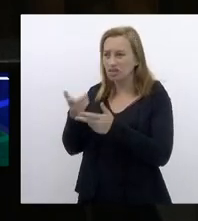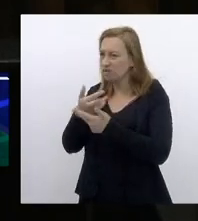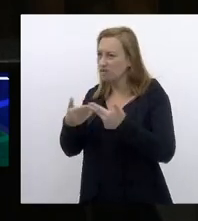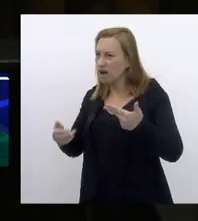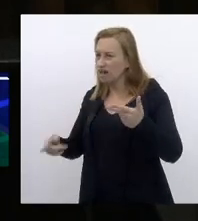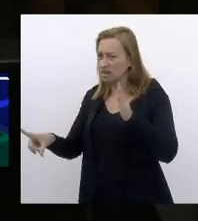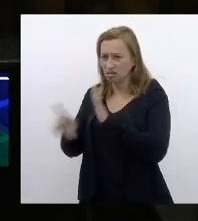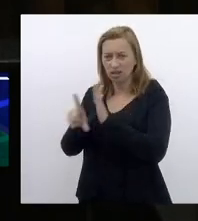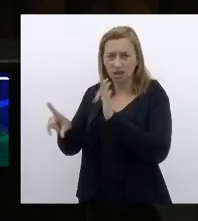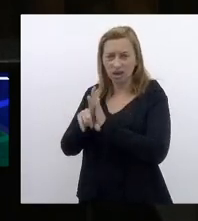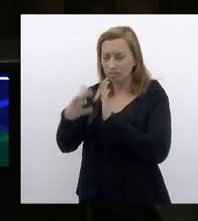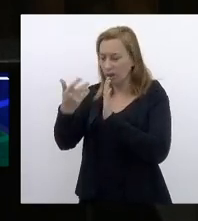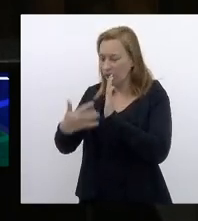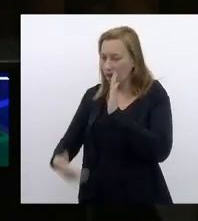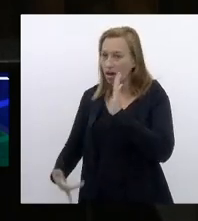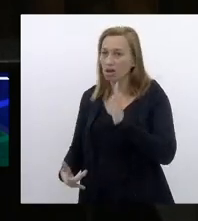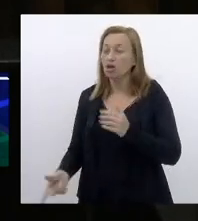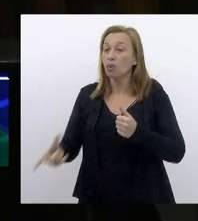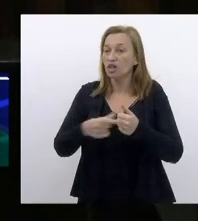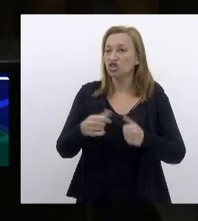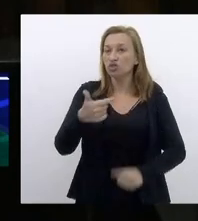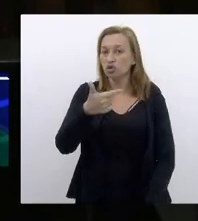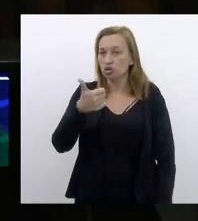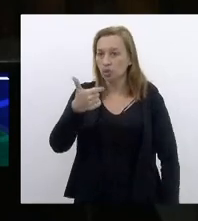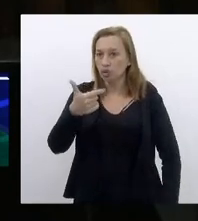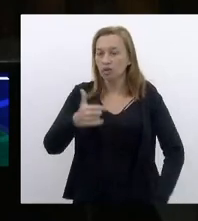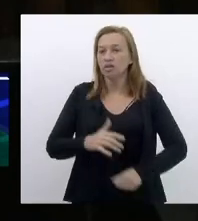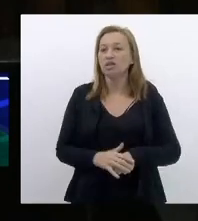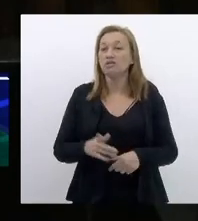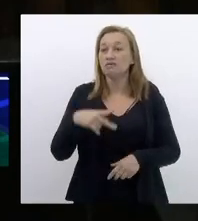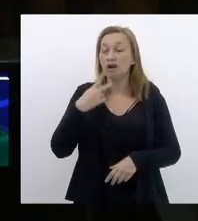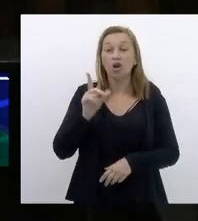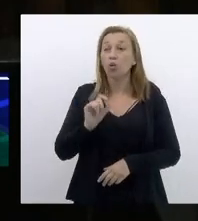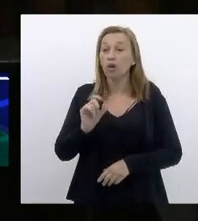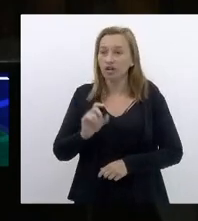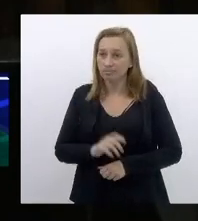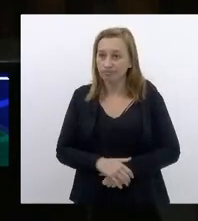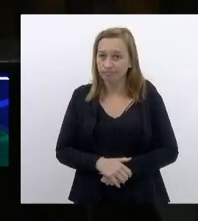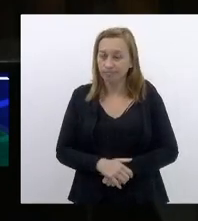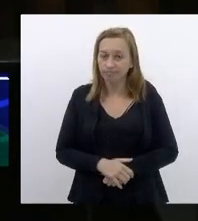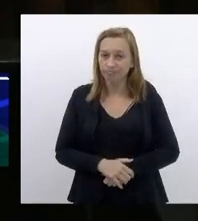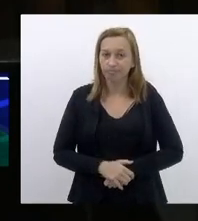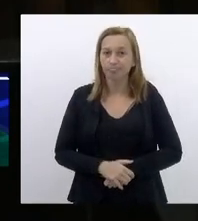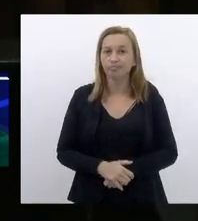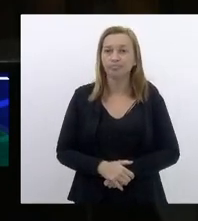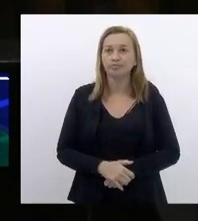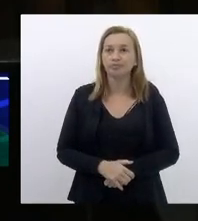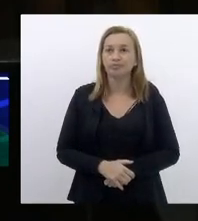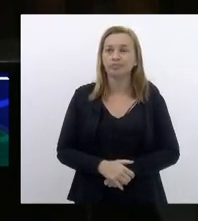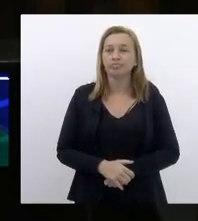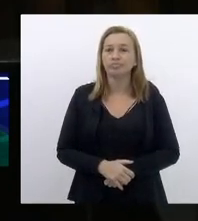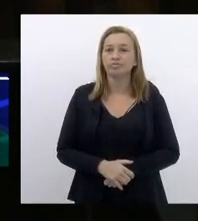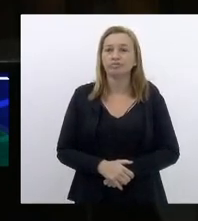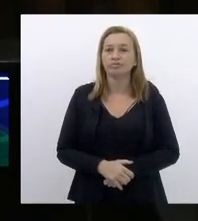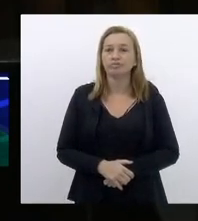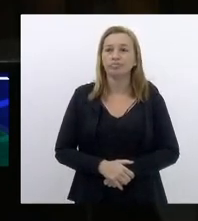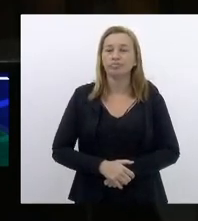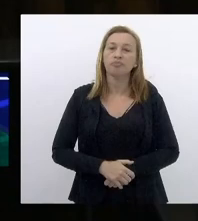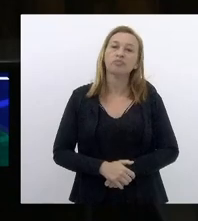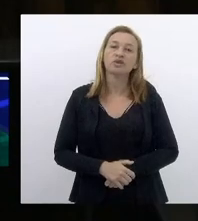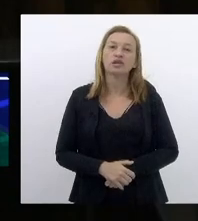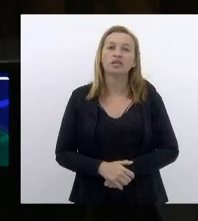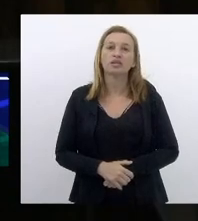dizer, o artigo 12 diz o seguinte: o disposto